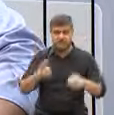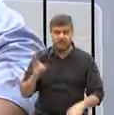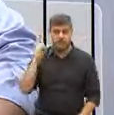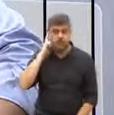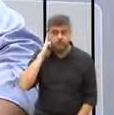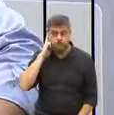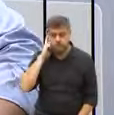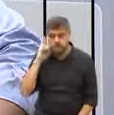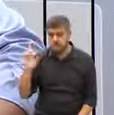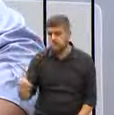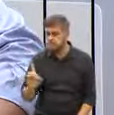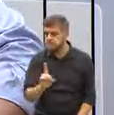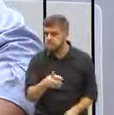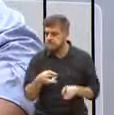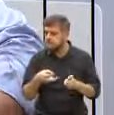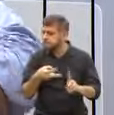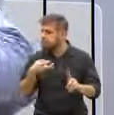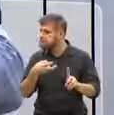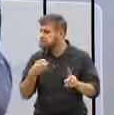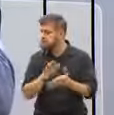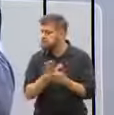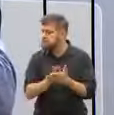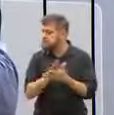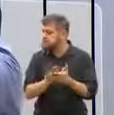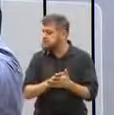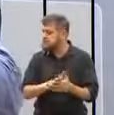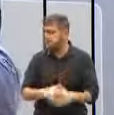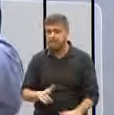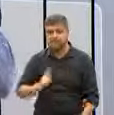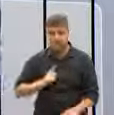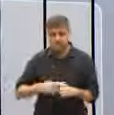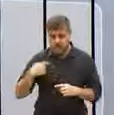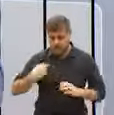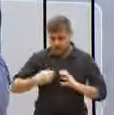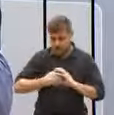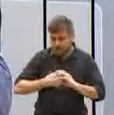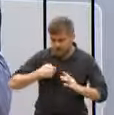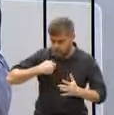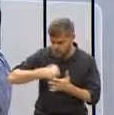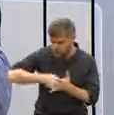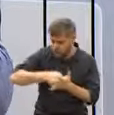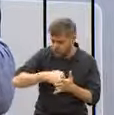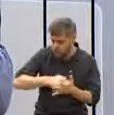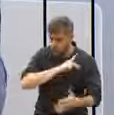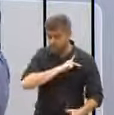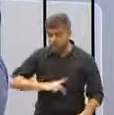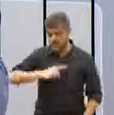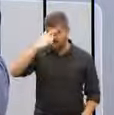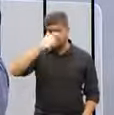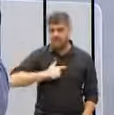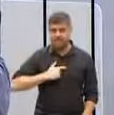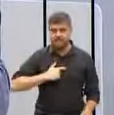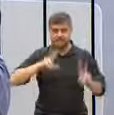que passa desapercebida. E a nossa luta enquanto a Pascamp, enquanto eu, presidente da Pascamp, é